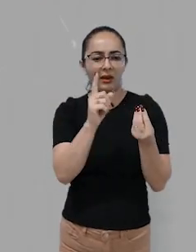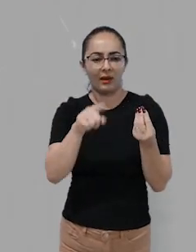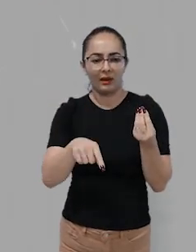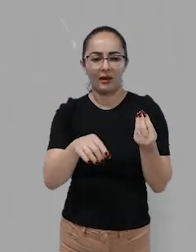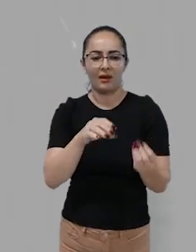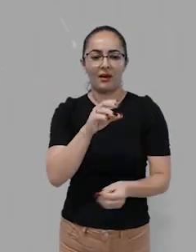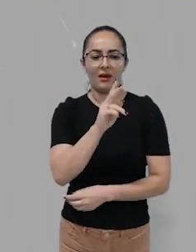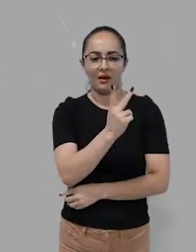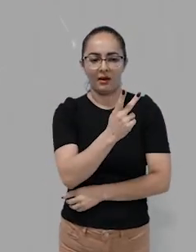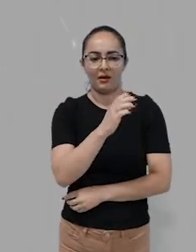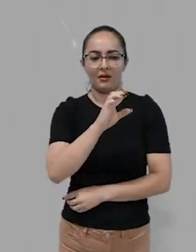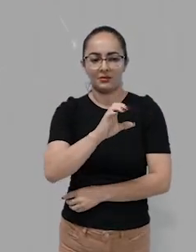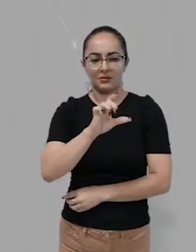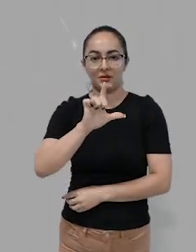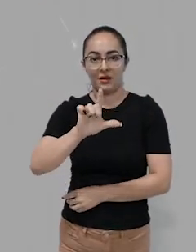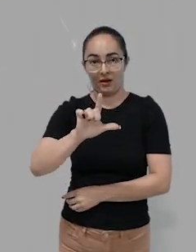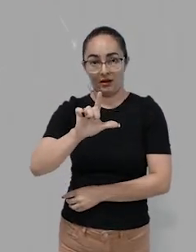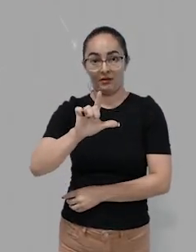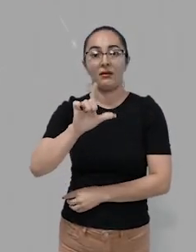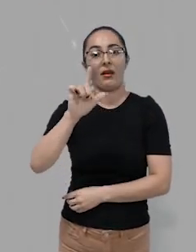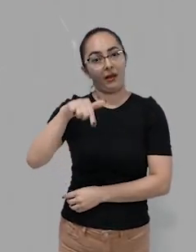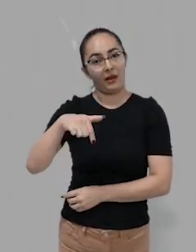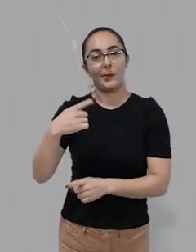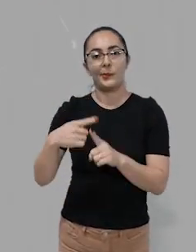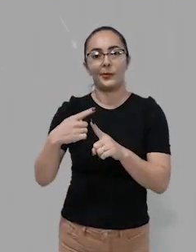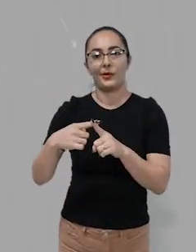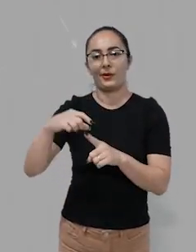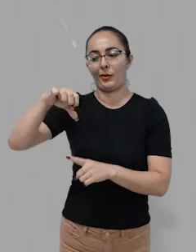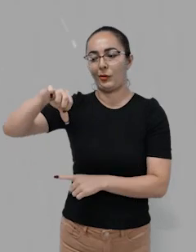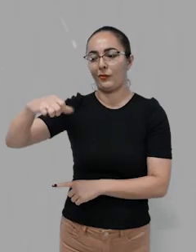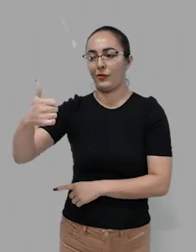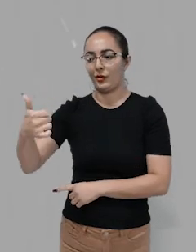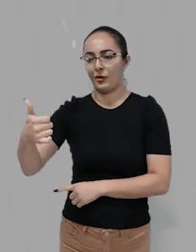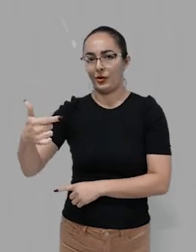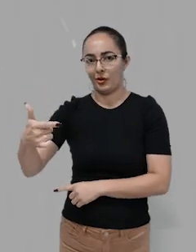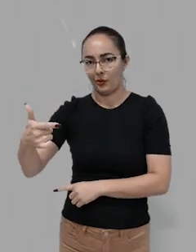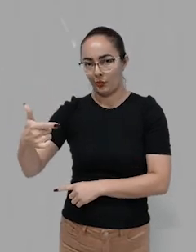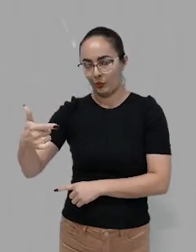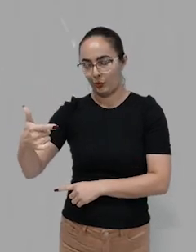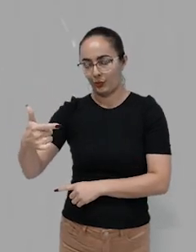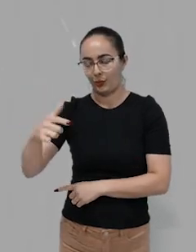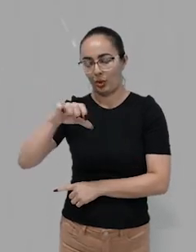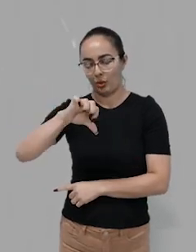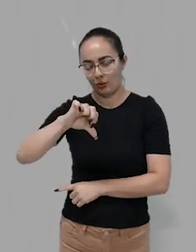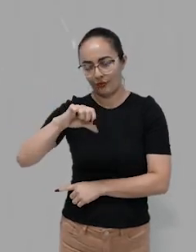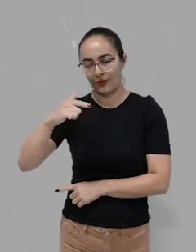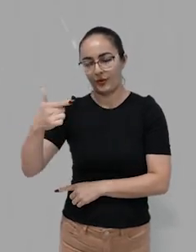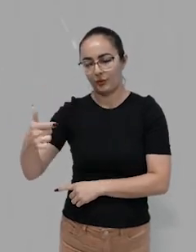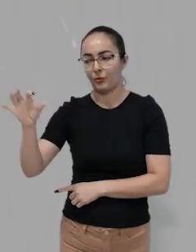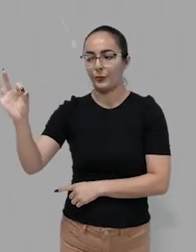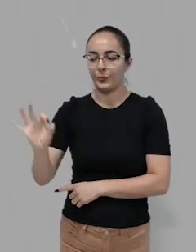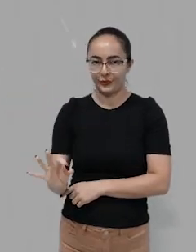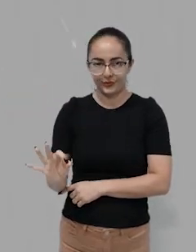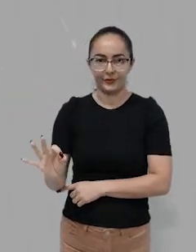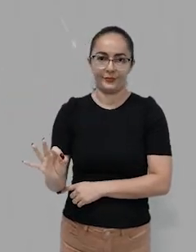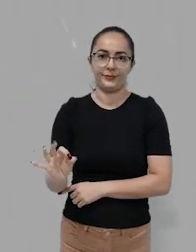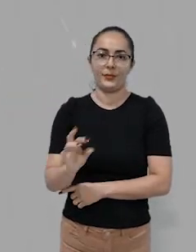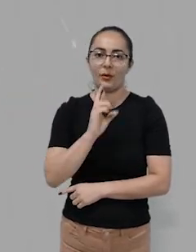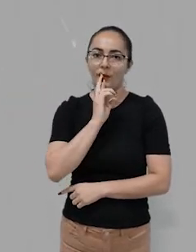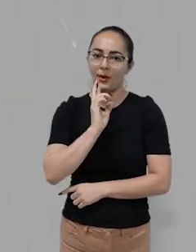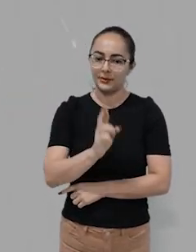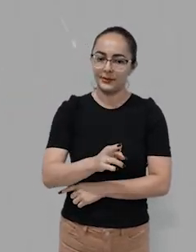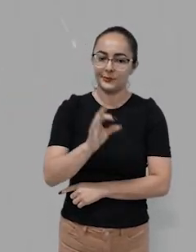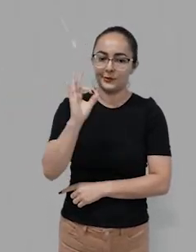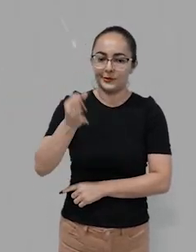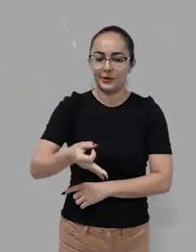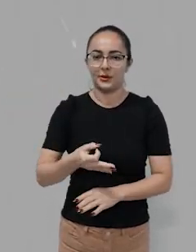HCl, com 92% de grau de ionização. Tudo bem? Então a resposta correta aqui seria a letra B